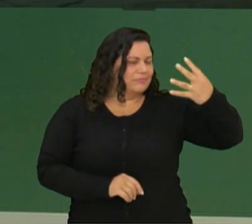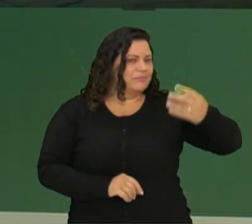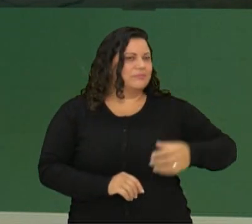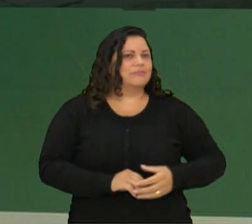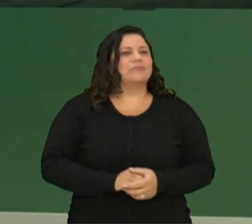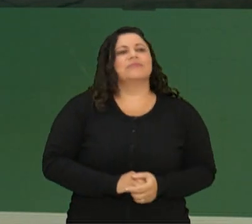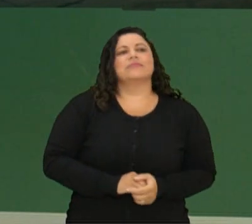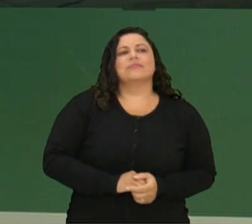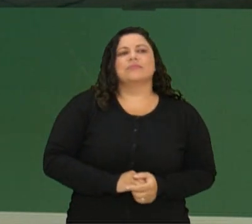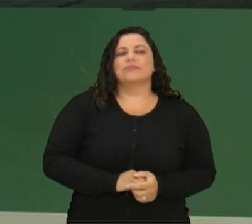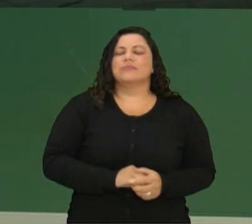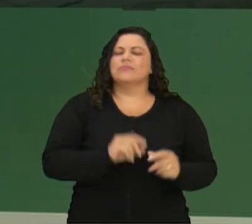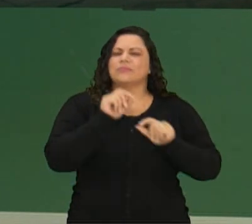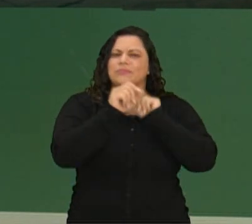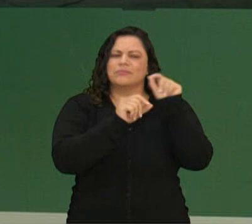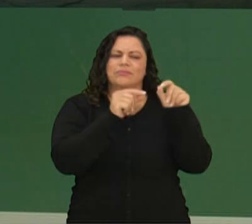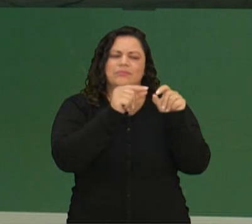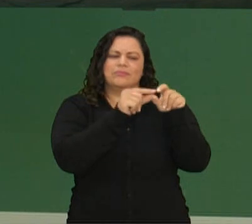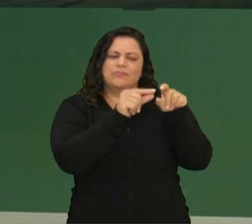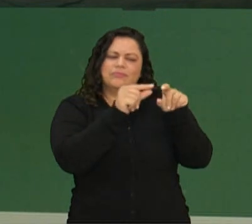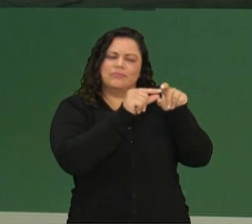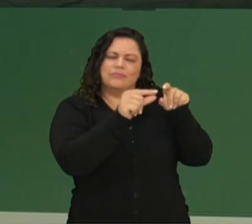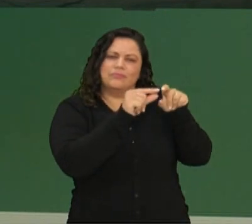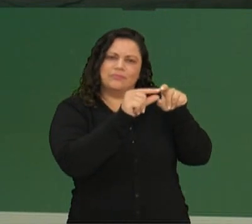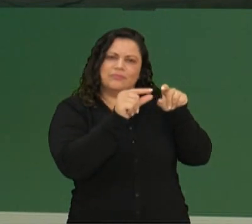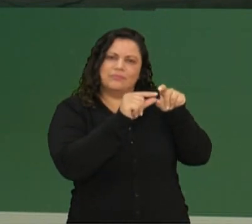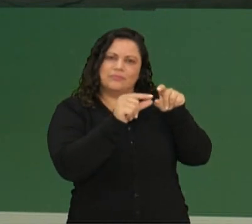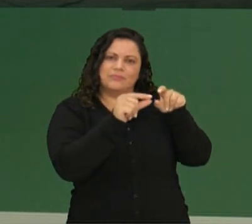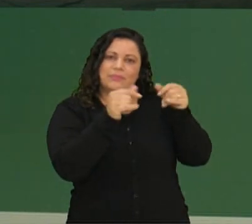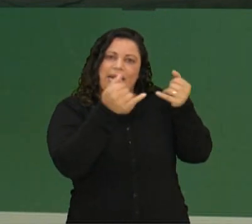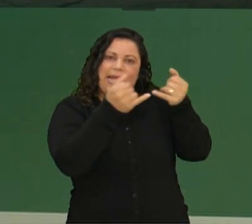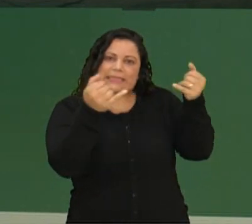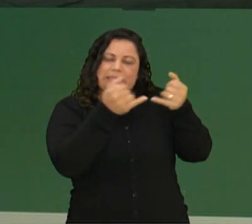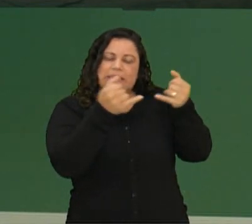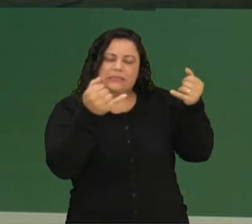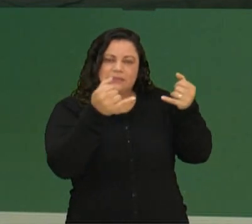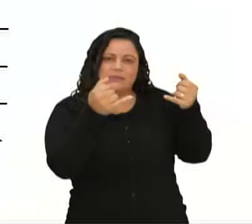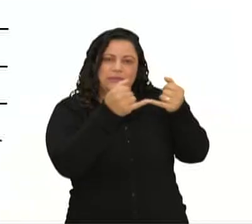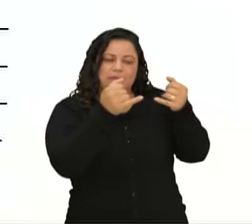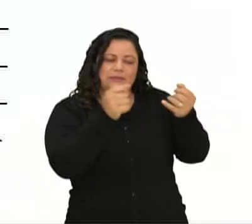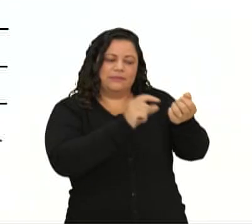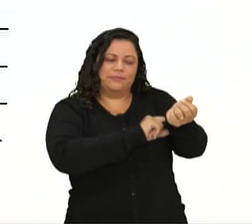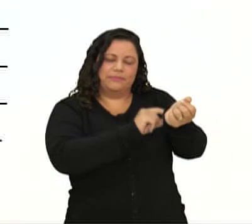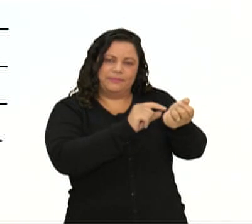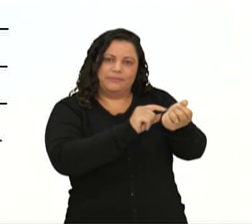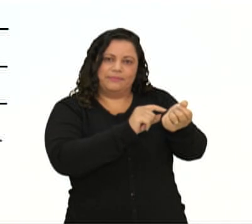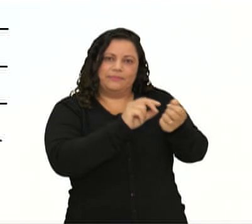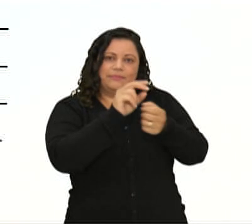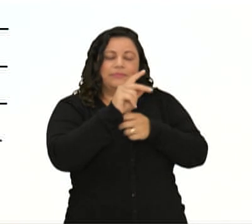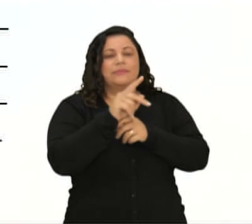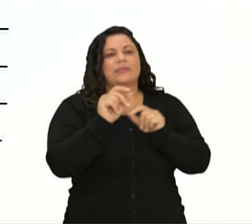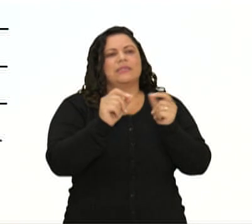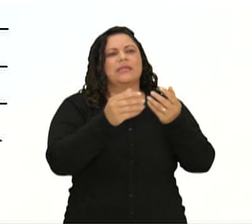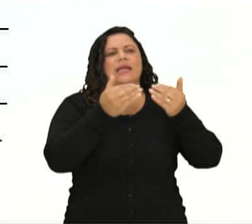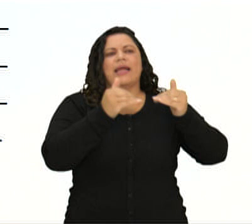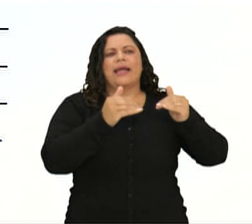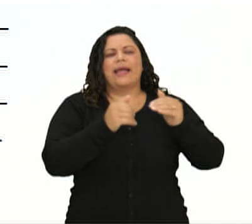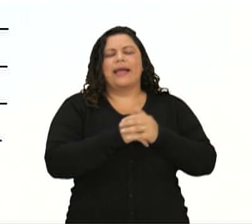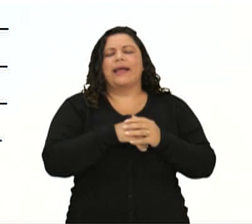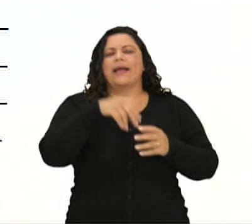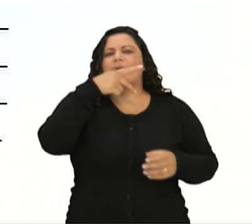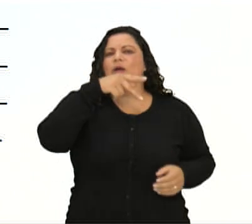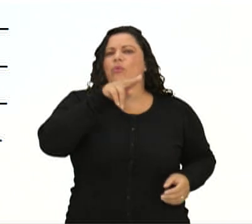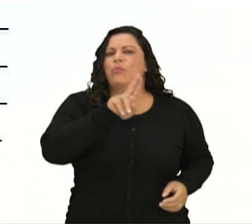pontinha aparecendo, são as veias pulmonares, tá? E aí, A, B, C e D, você